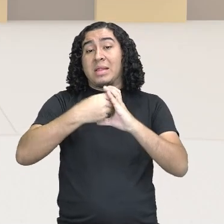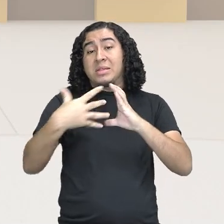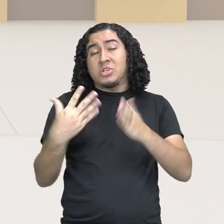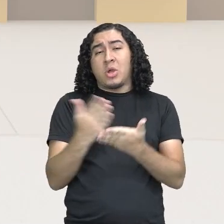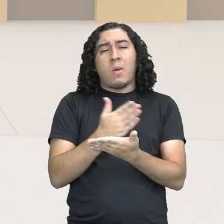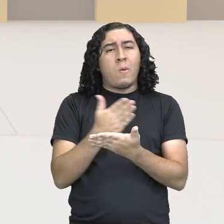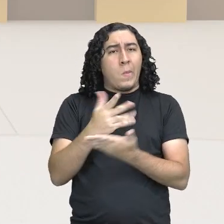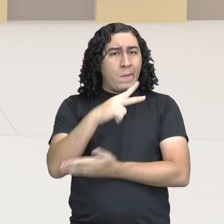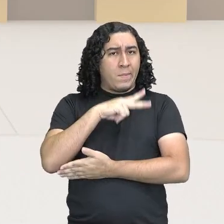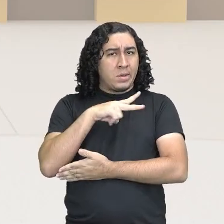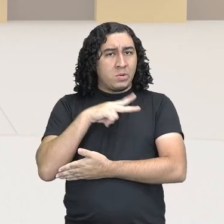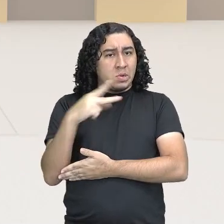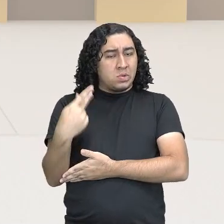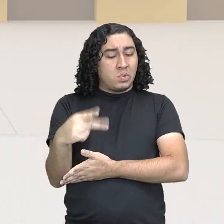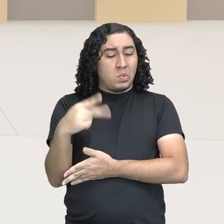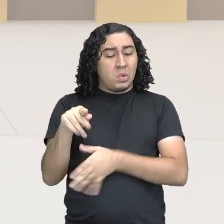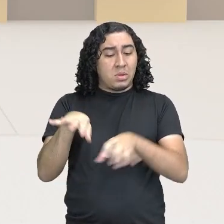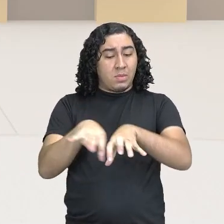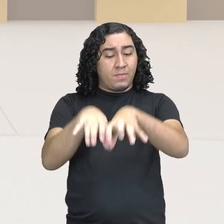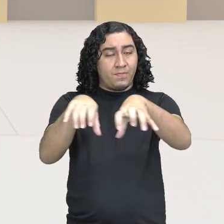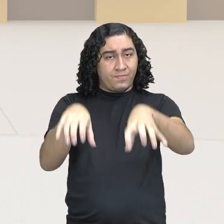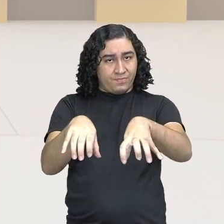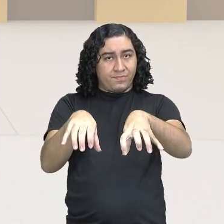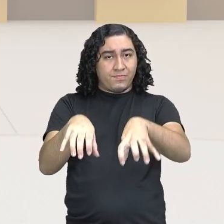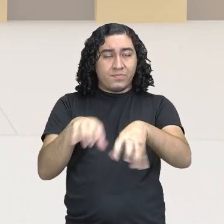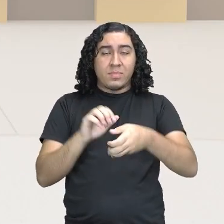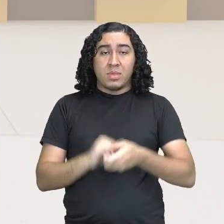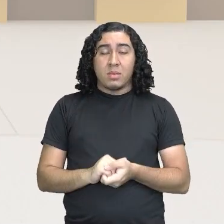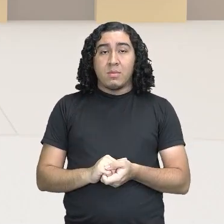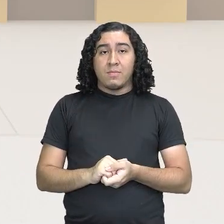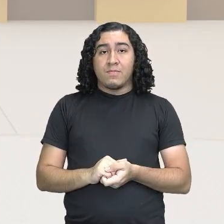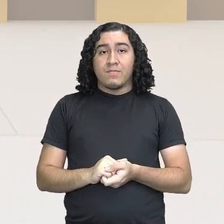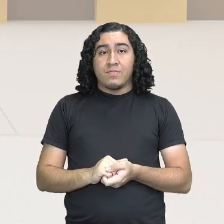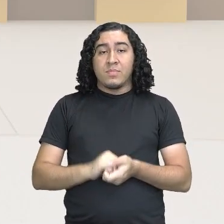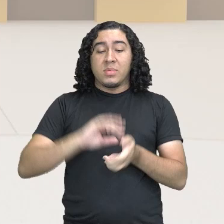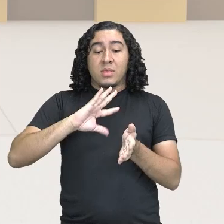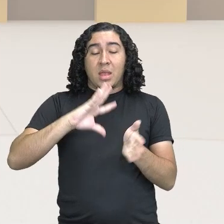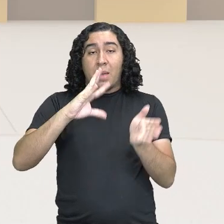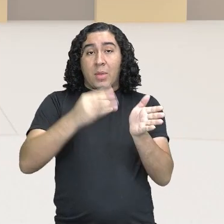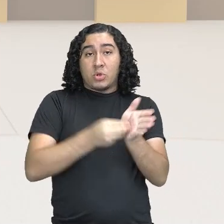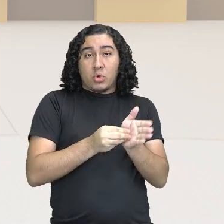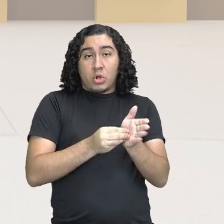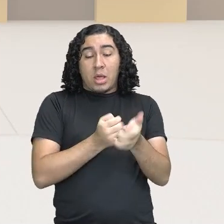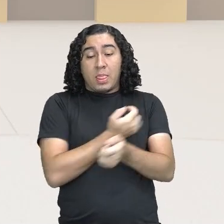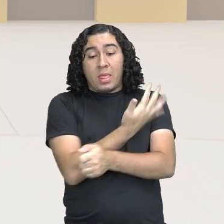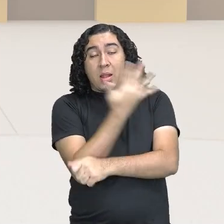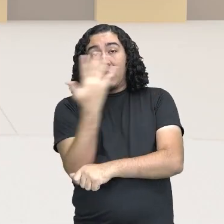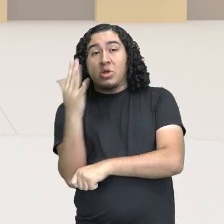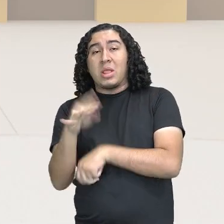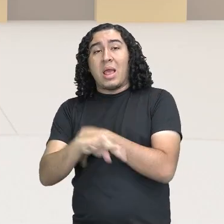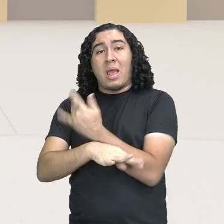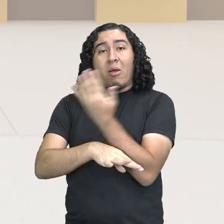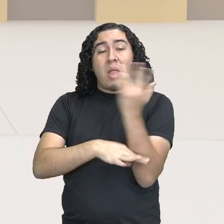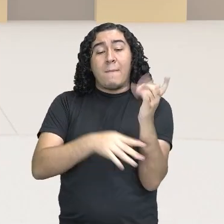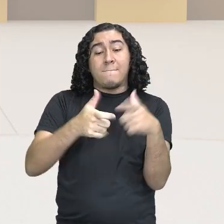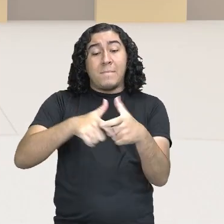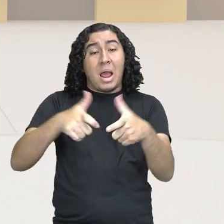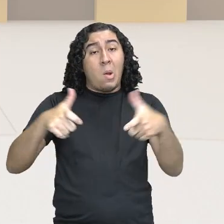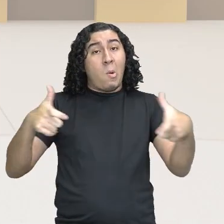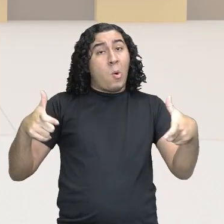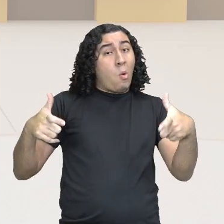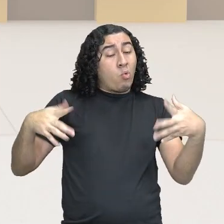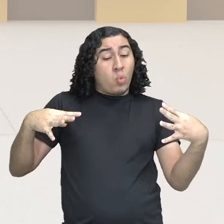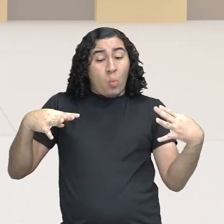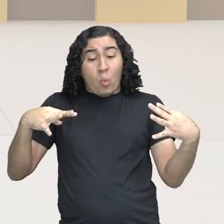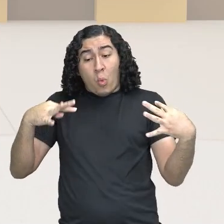verdade, professora? Exatamente. Então, a Amazônia Internacional é a maior floresta tropical do mundo, então ela está ali próxima, né,